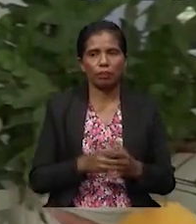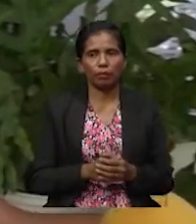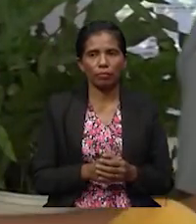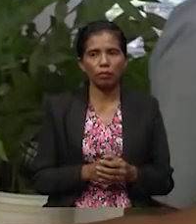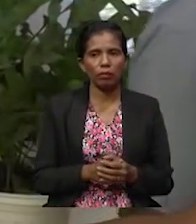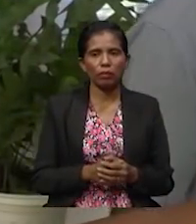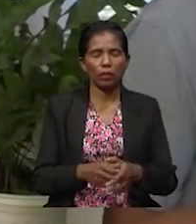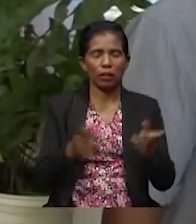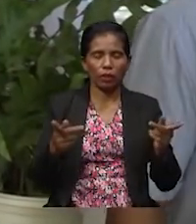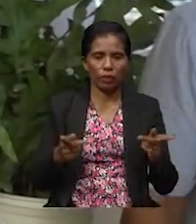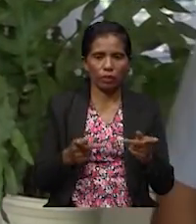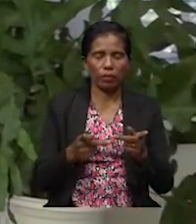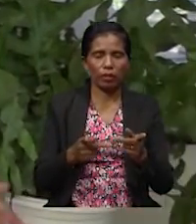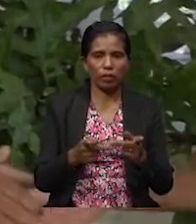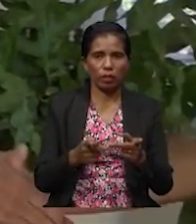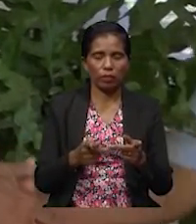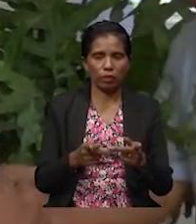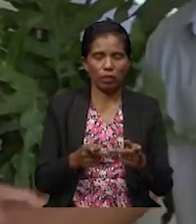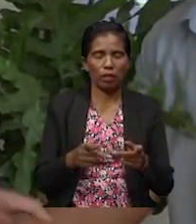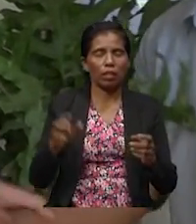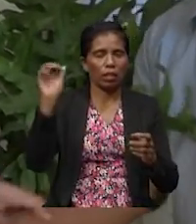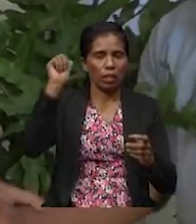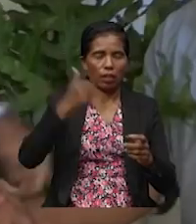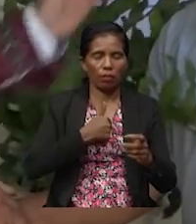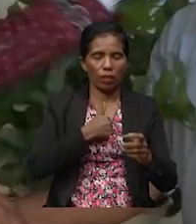centro campanha nacional, preparou na